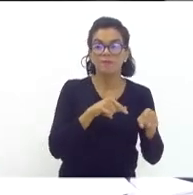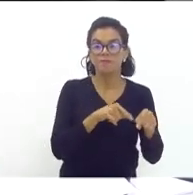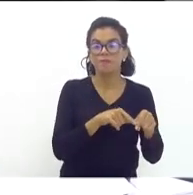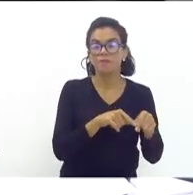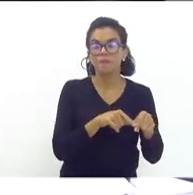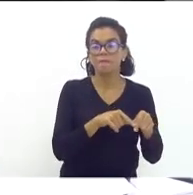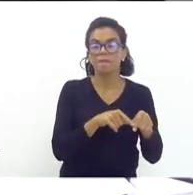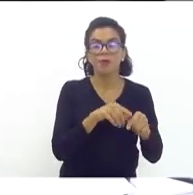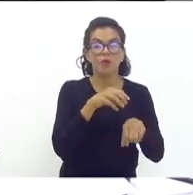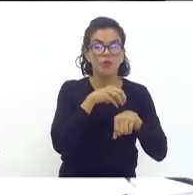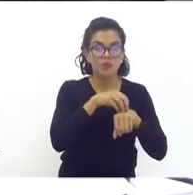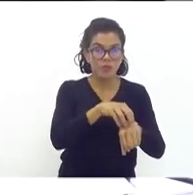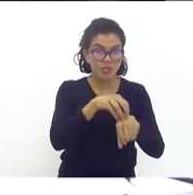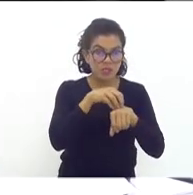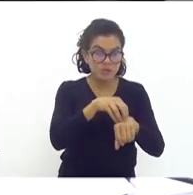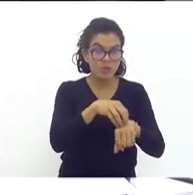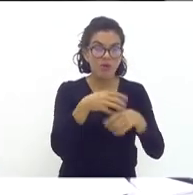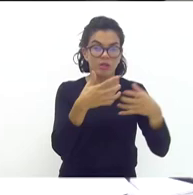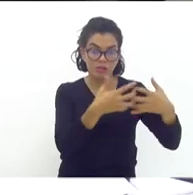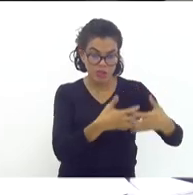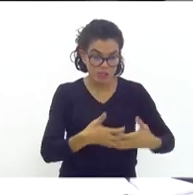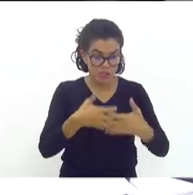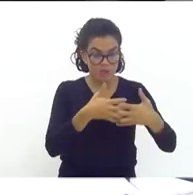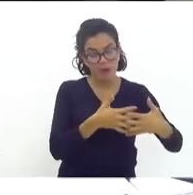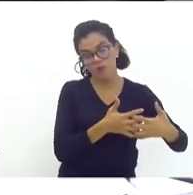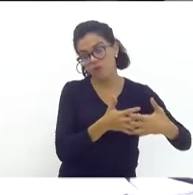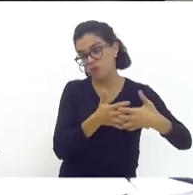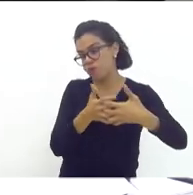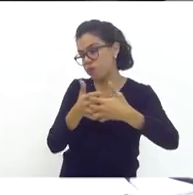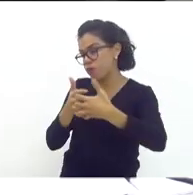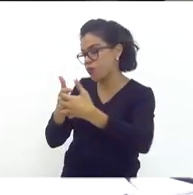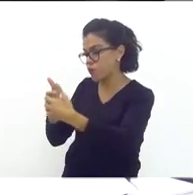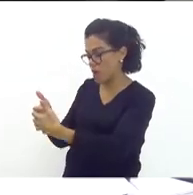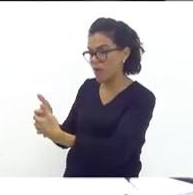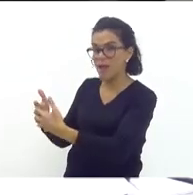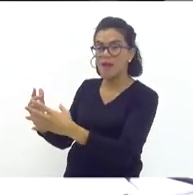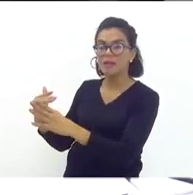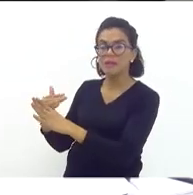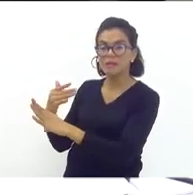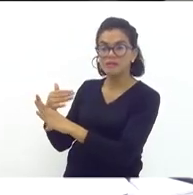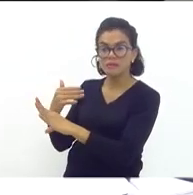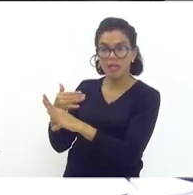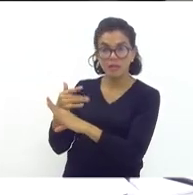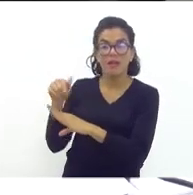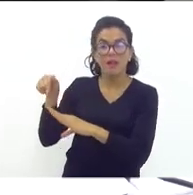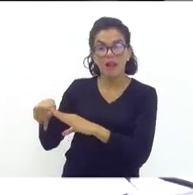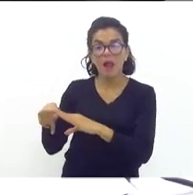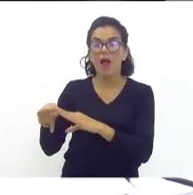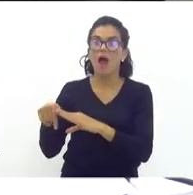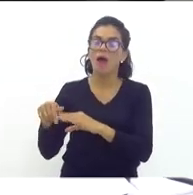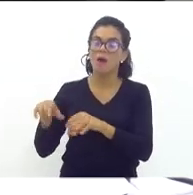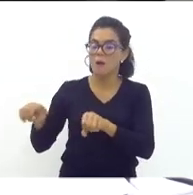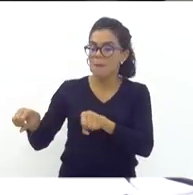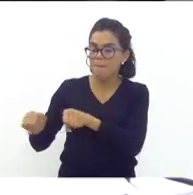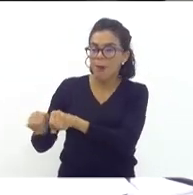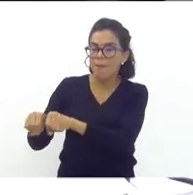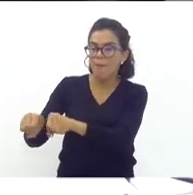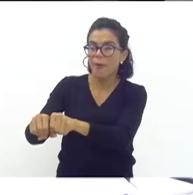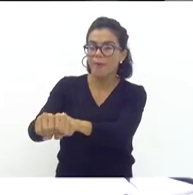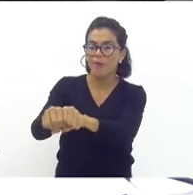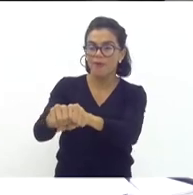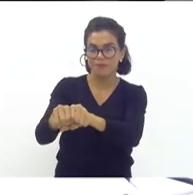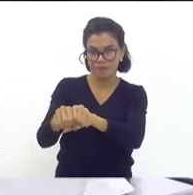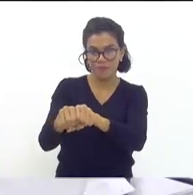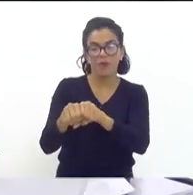o transporte desculpa de caminhão saindo de um ponto levando até a cidade e lá colocando numa rede local para atender a cidade